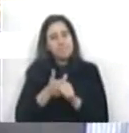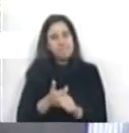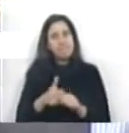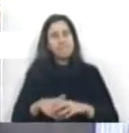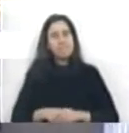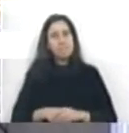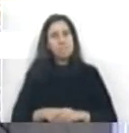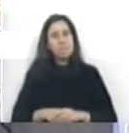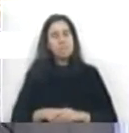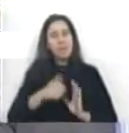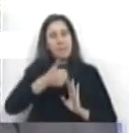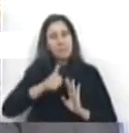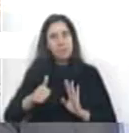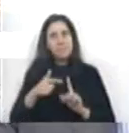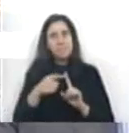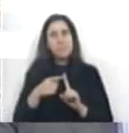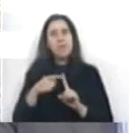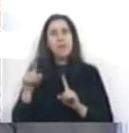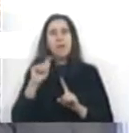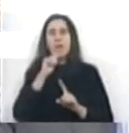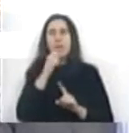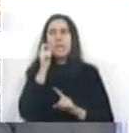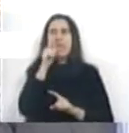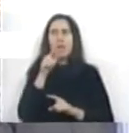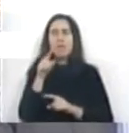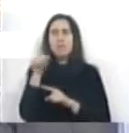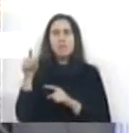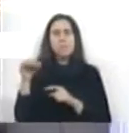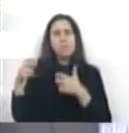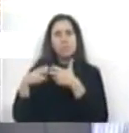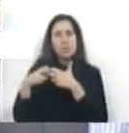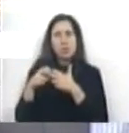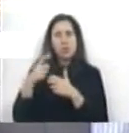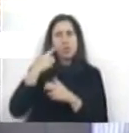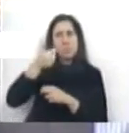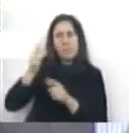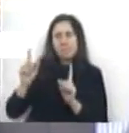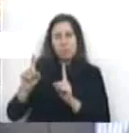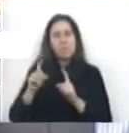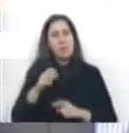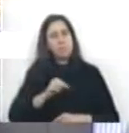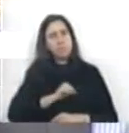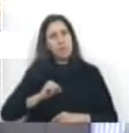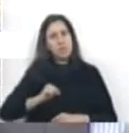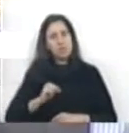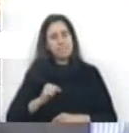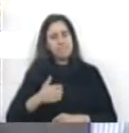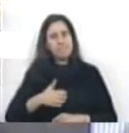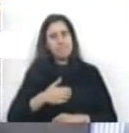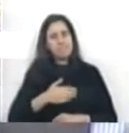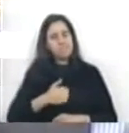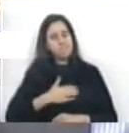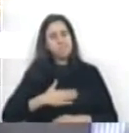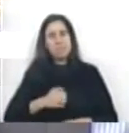Não prestamos contas às fontes anónimas de Bruxelas, nem prestamos contas aos patrões indignados com o aumento do salário